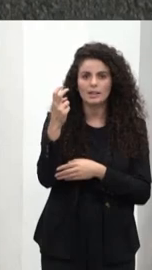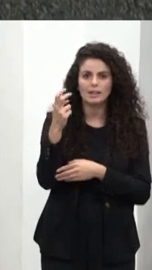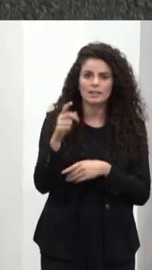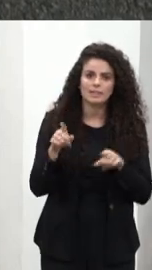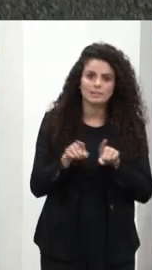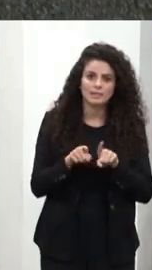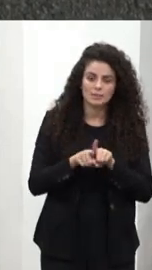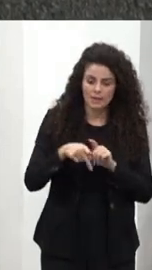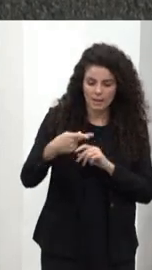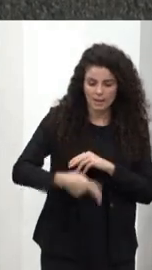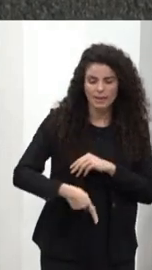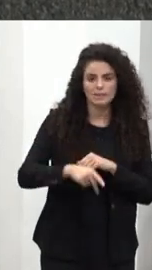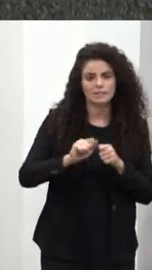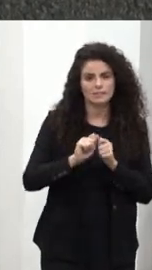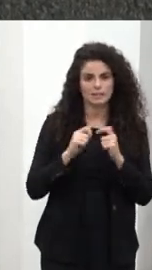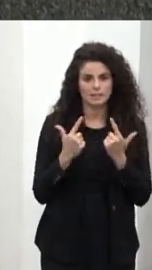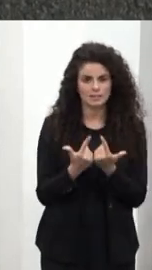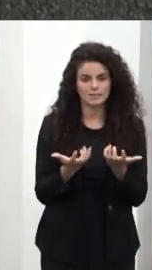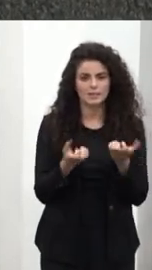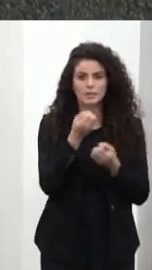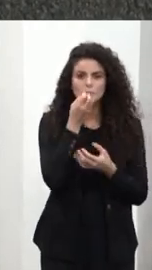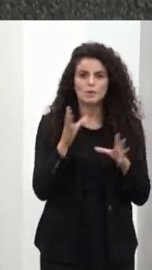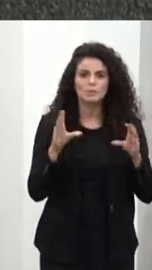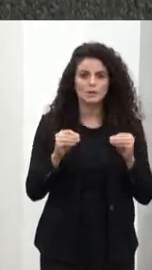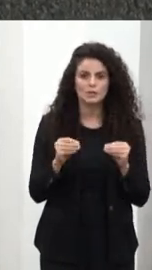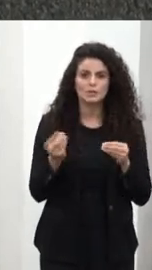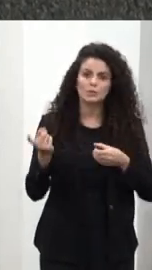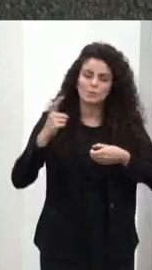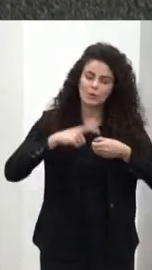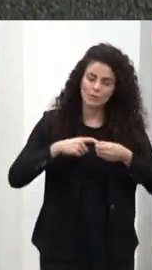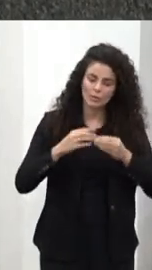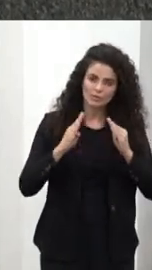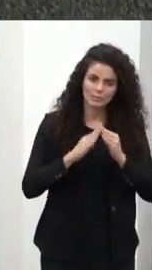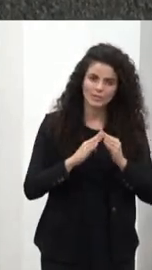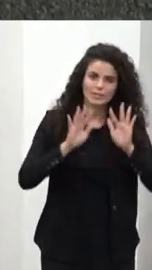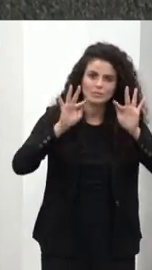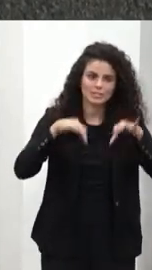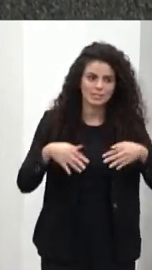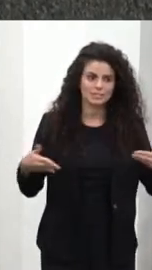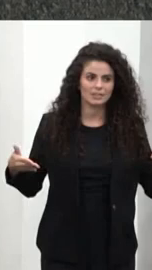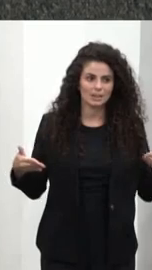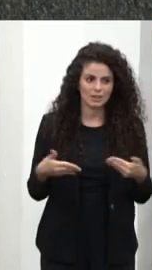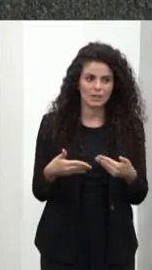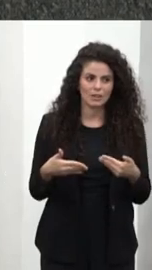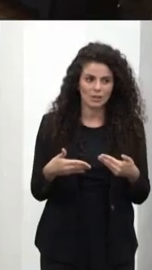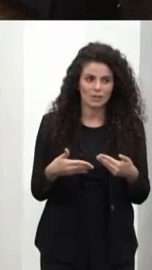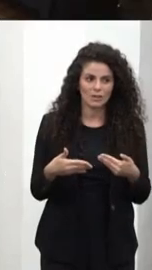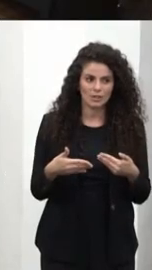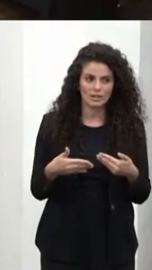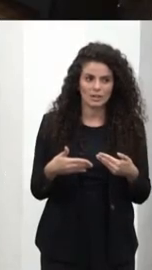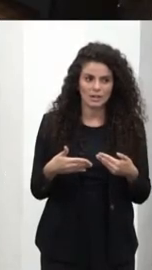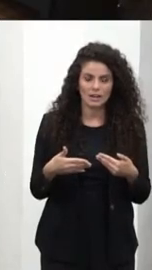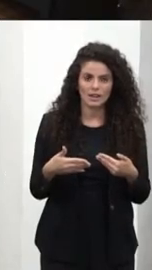Estadual Quero desejar uma boa noite para todo mundo bom retorno e tá encerrada essa sessão